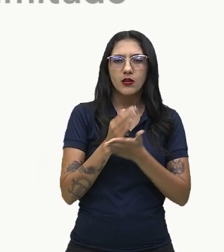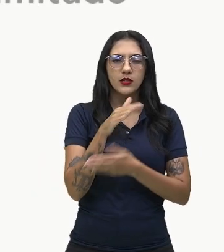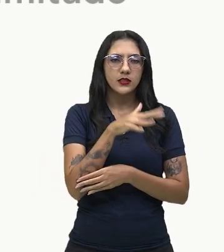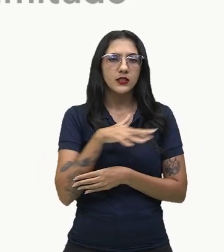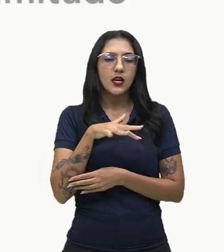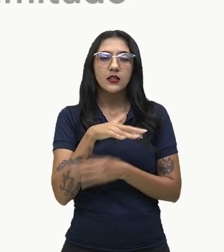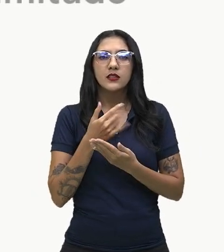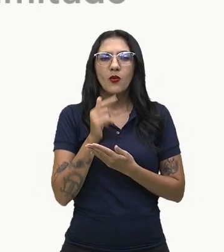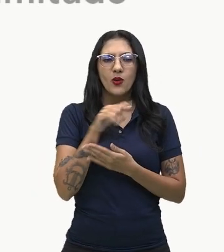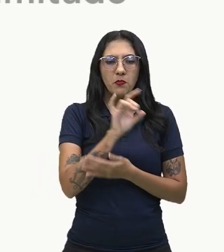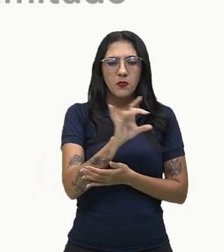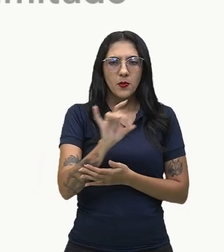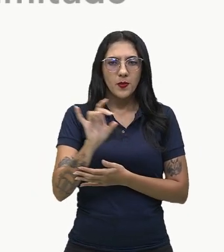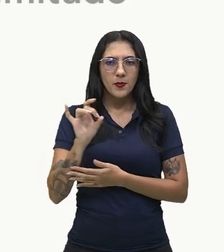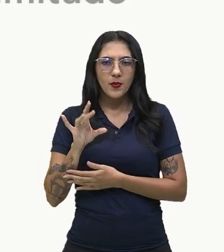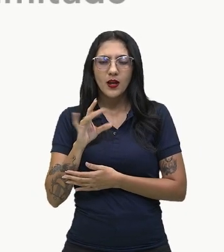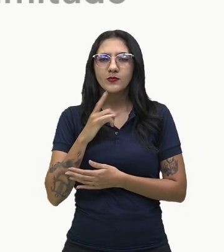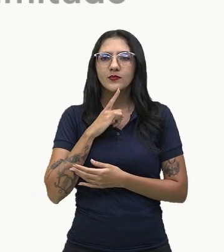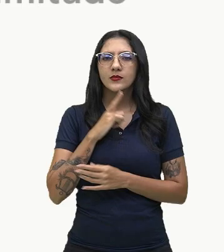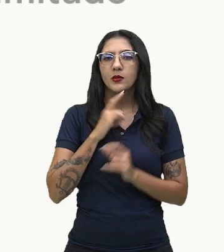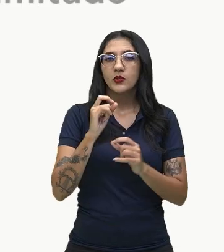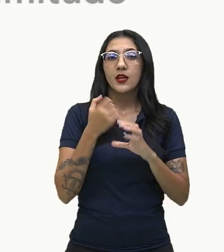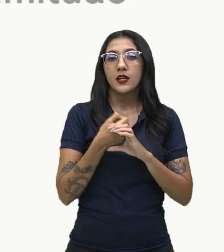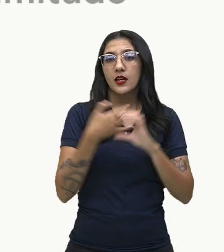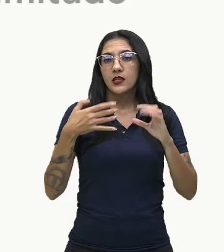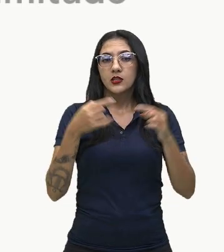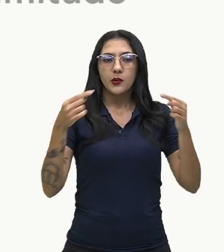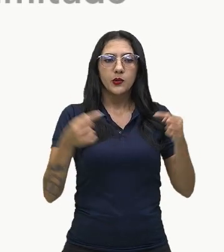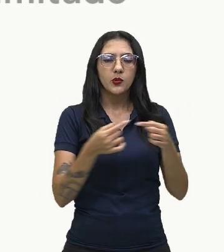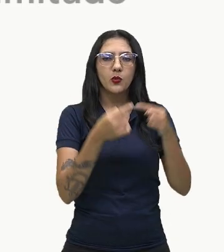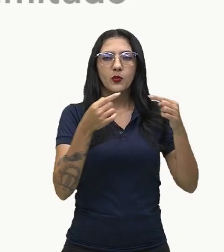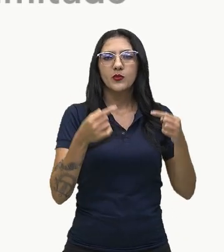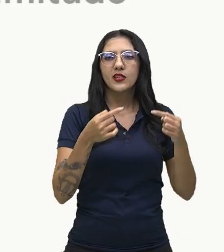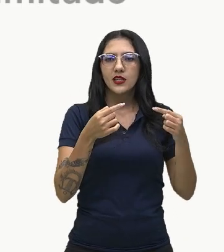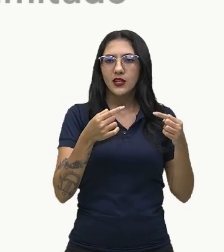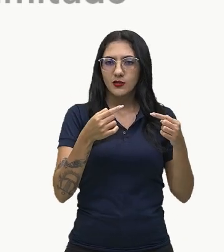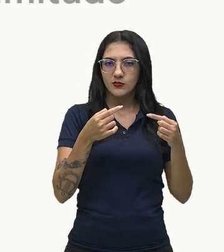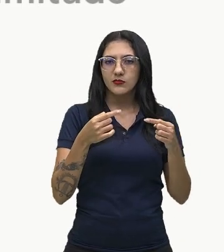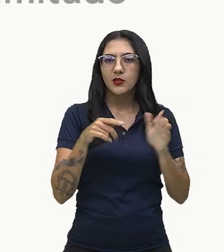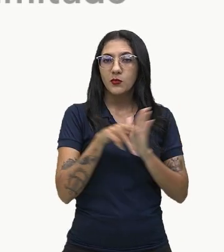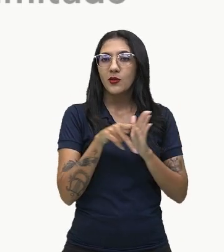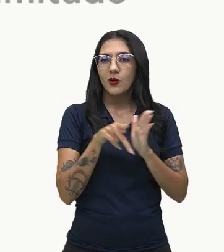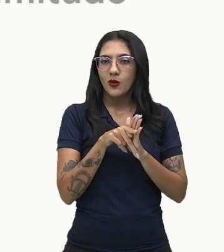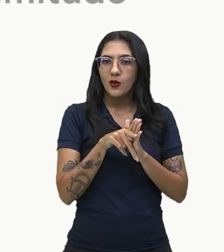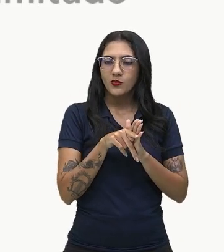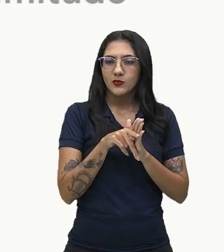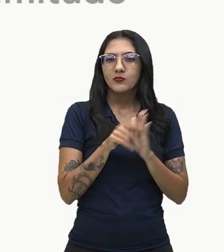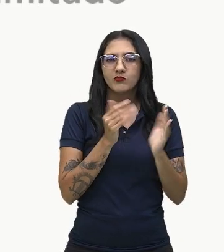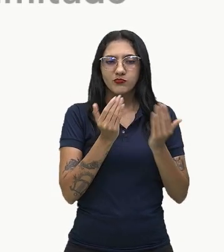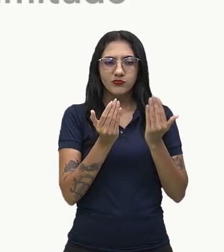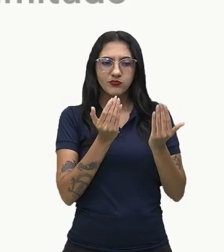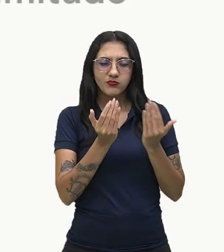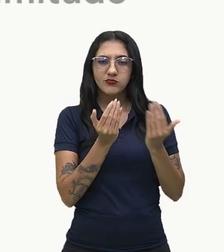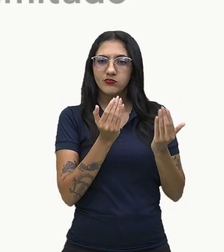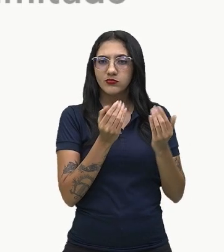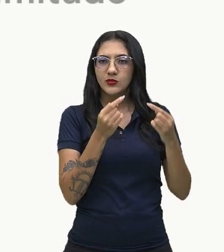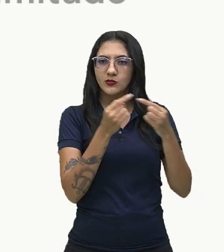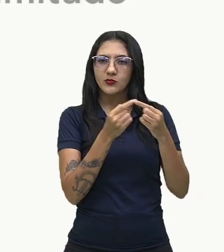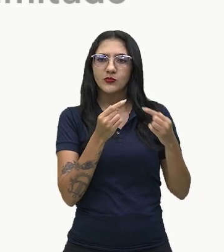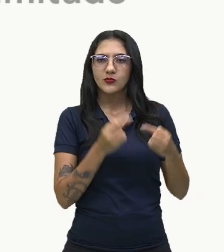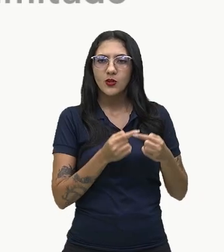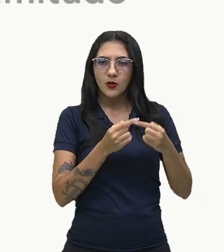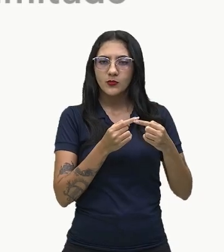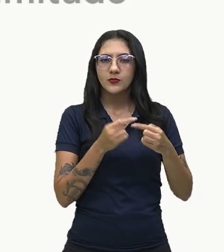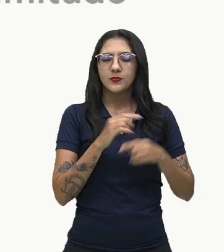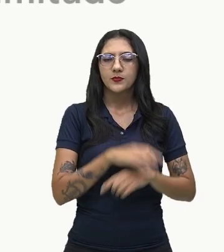essas regiões, elas vão compartilhar características que vão ser características parecidas, né? Características